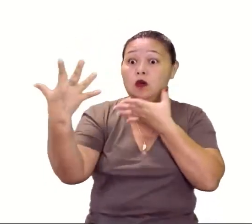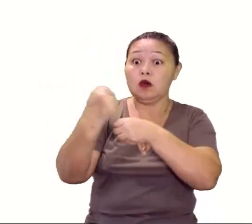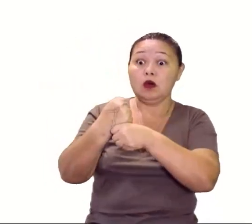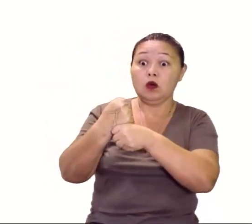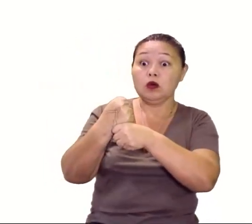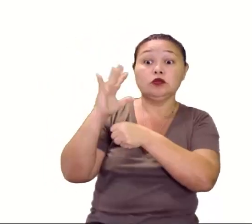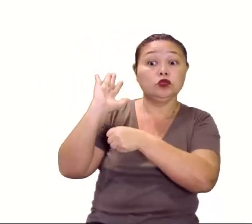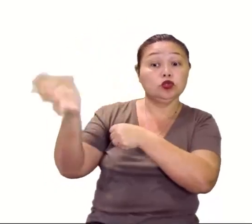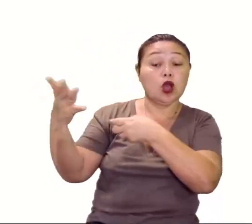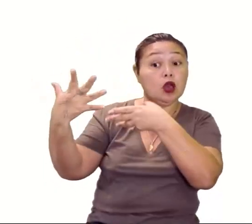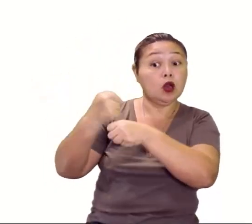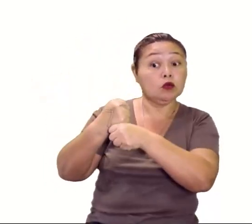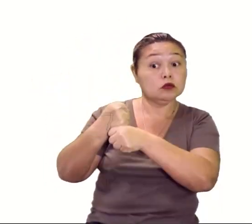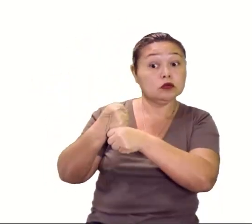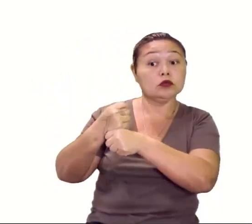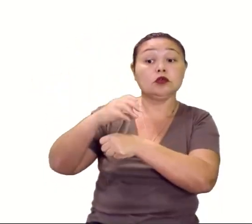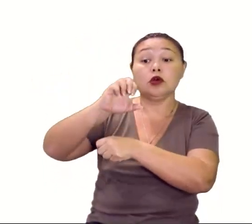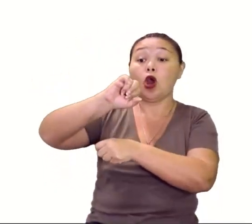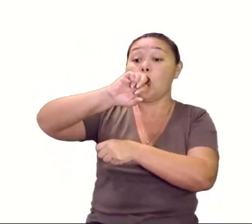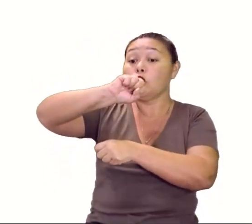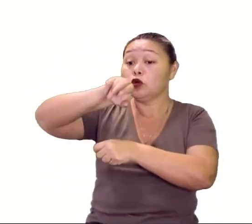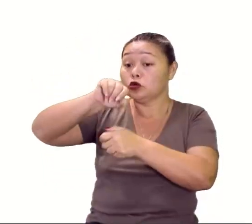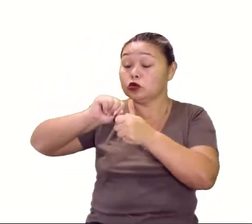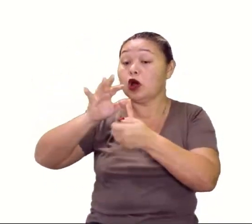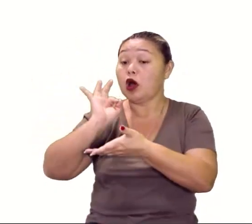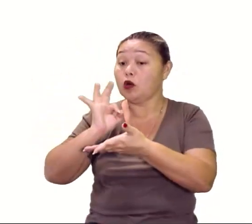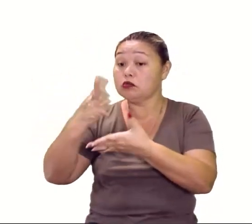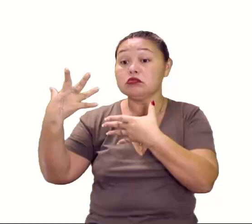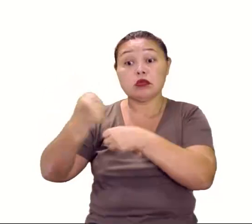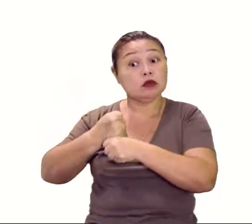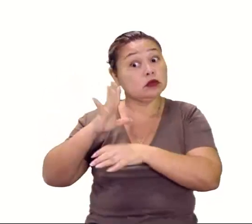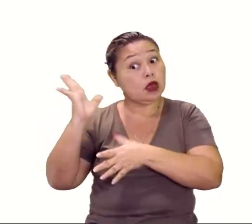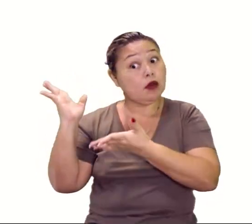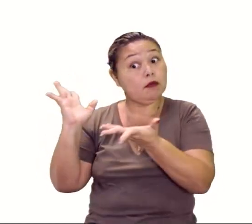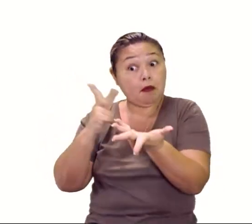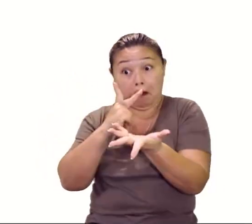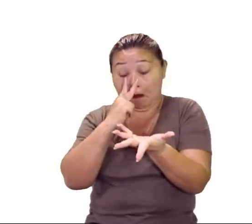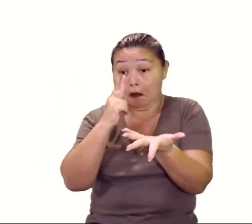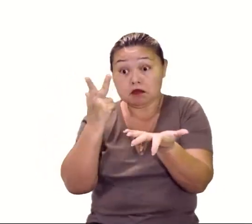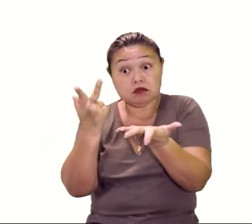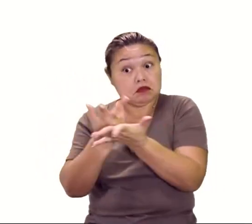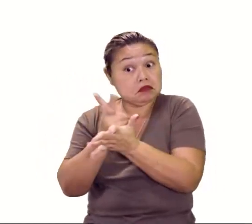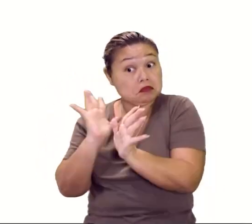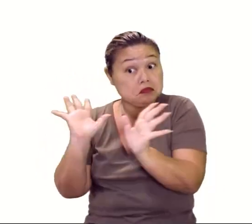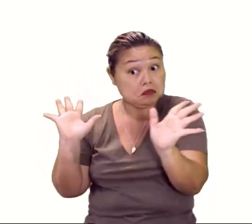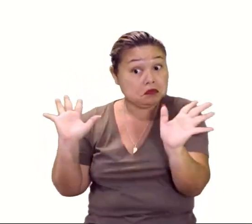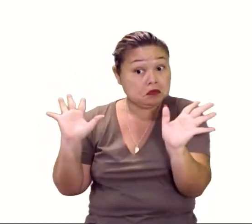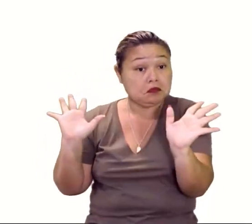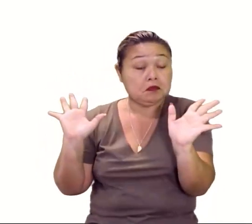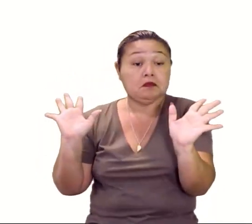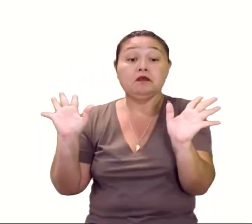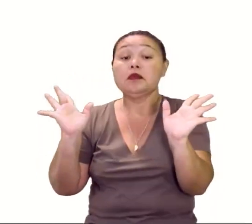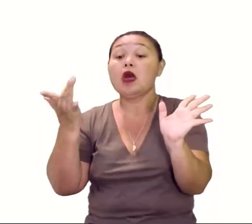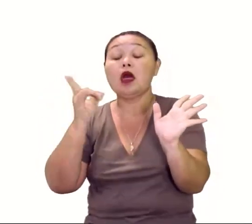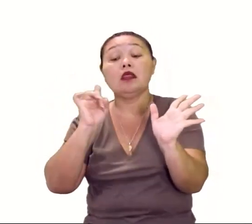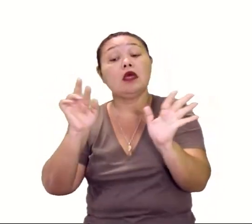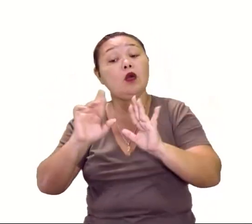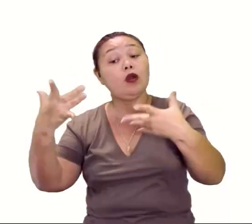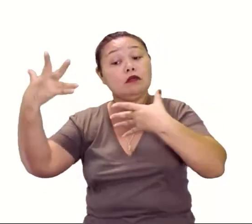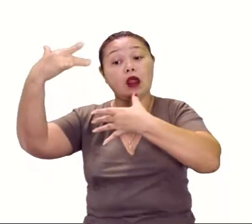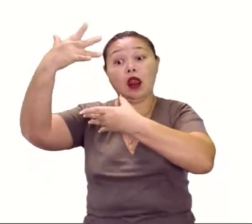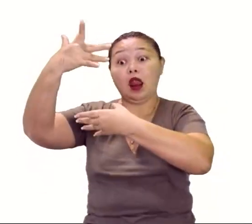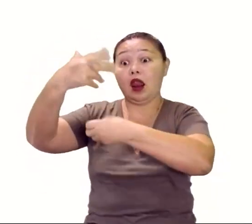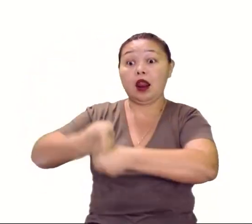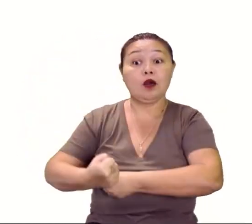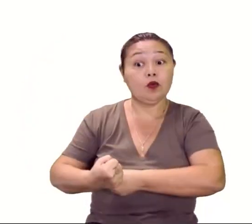1.000, né? Já dá 1.000, só soja e café. Só soja e café, então algo de errado não está certo, né? Então a gente já sabe que não é para fazer